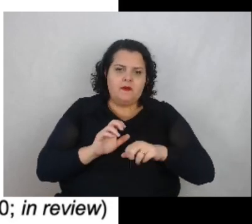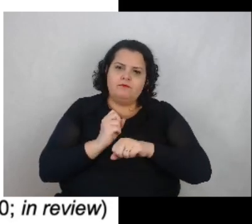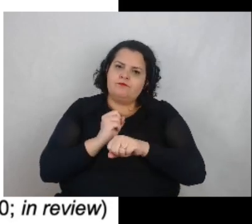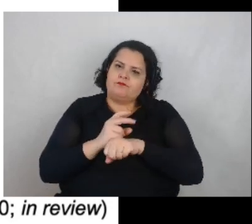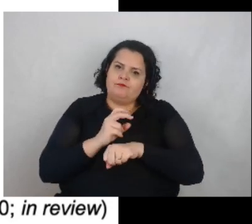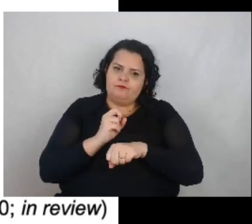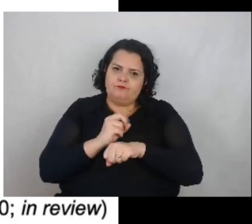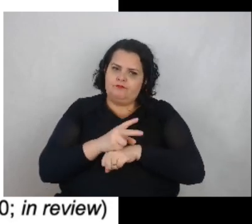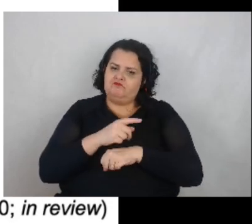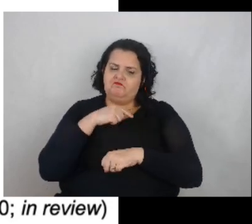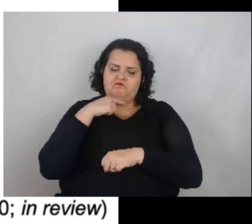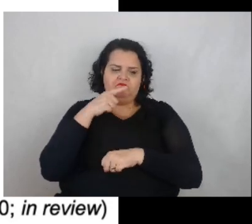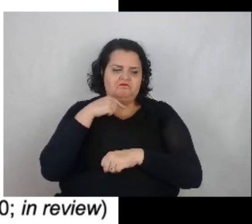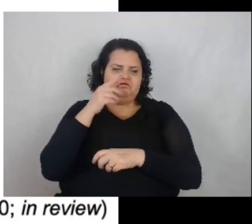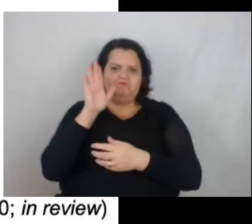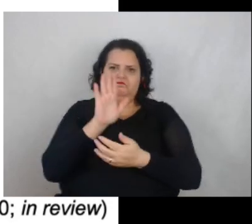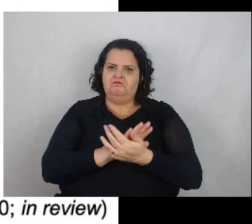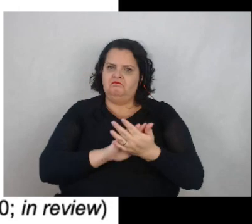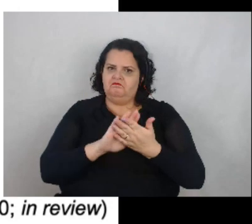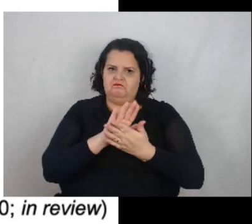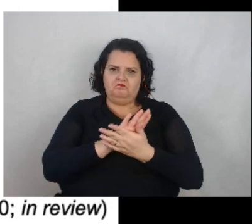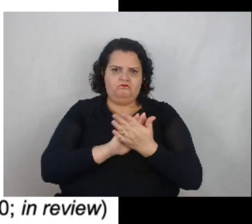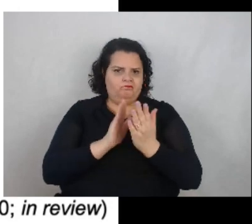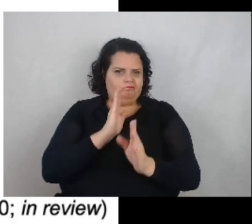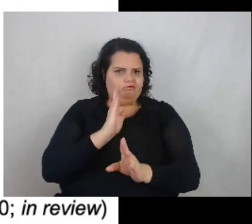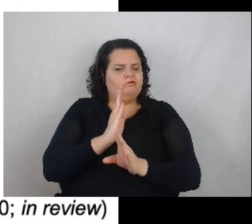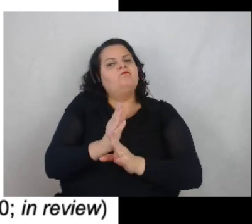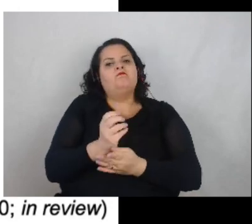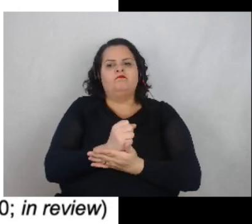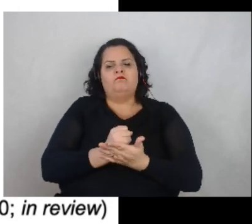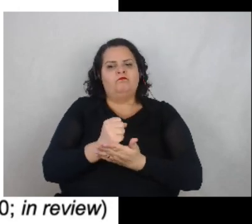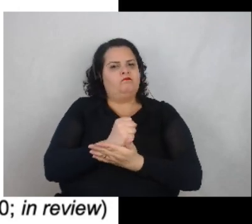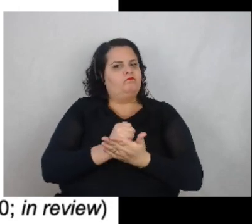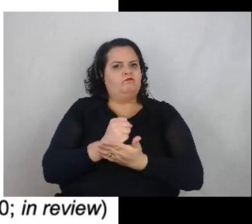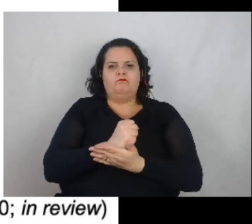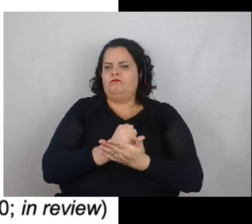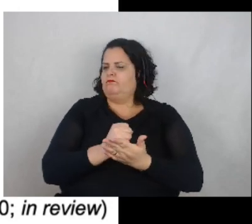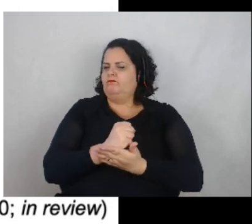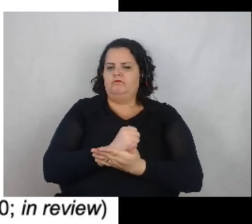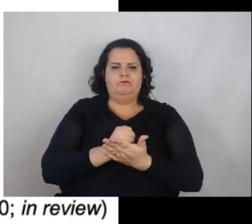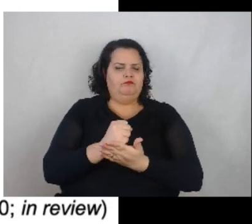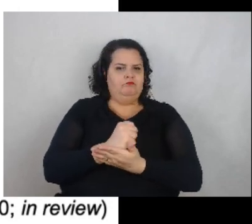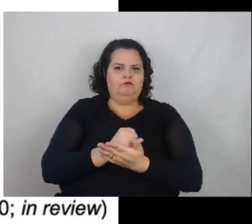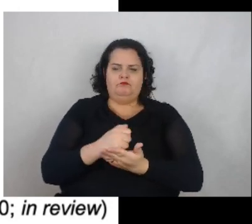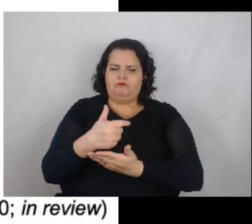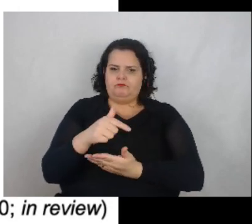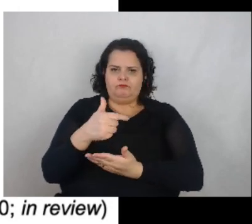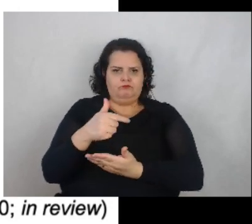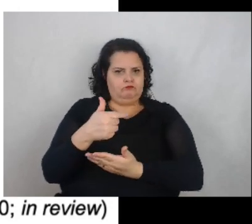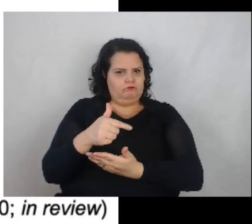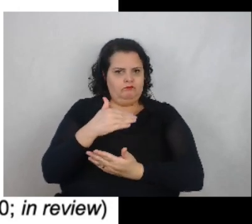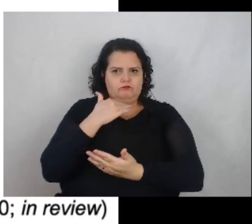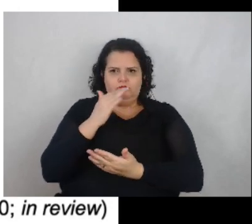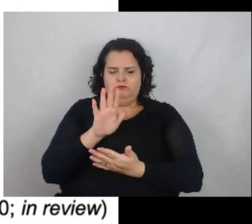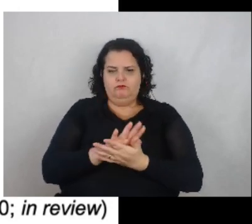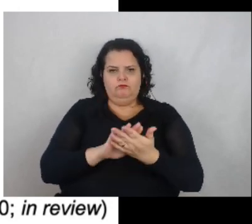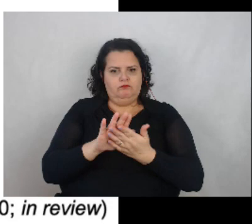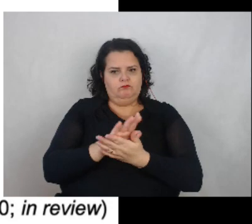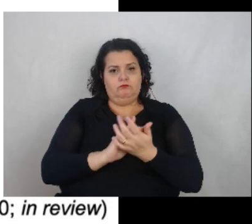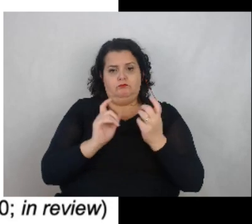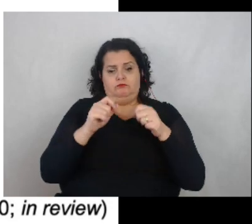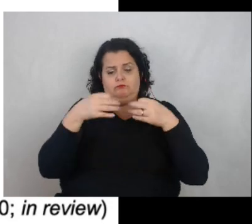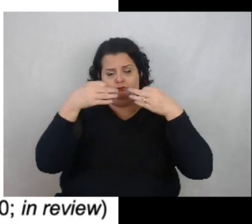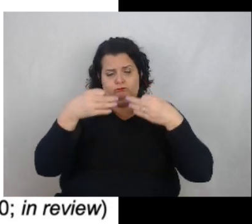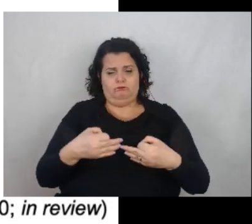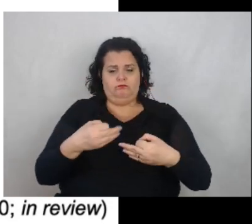vivo e como também em humanos. Então, não se tem hoje um possível alvo farmacológico eficaz para o tratamento da Covid.